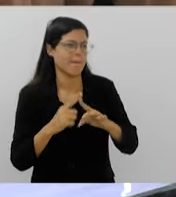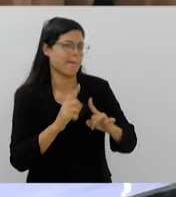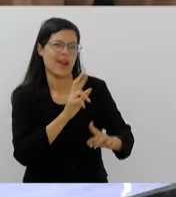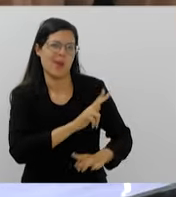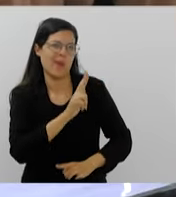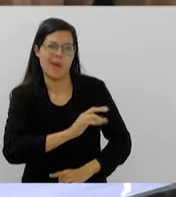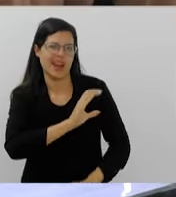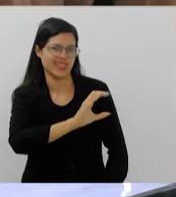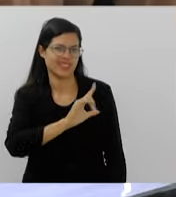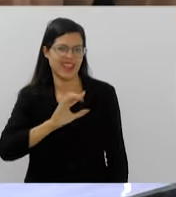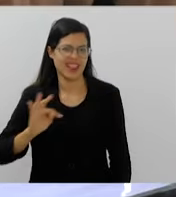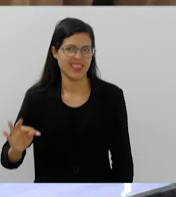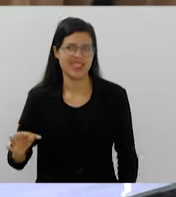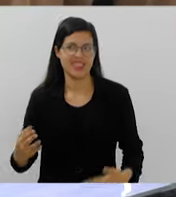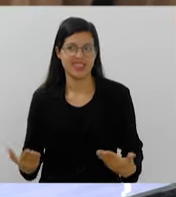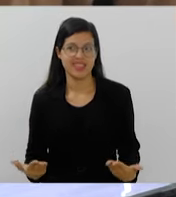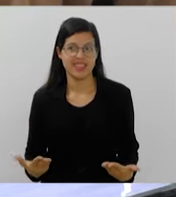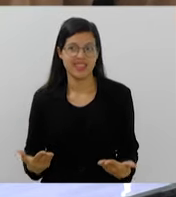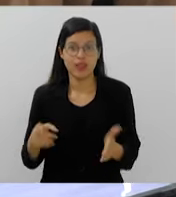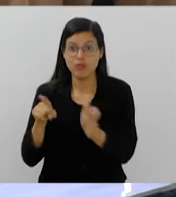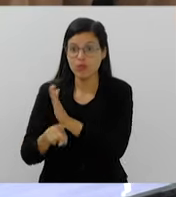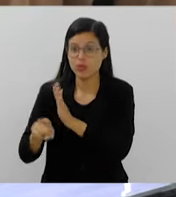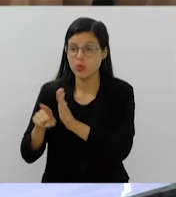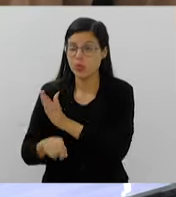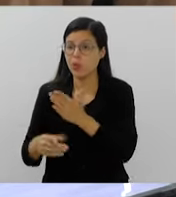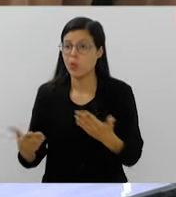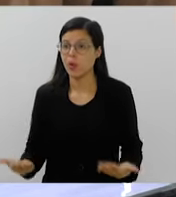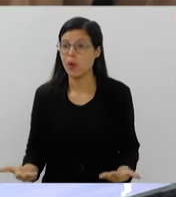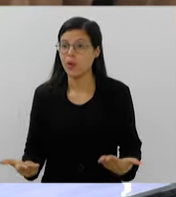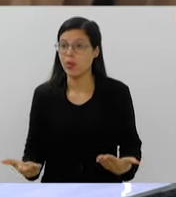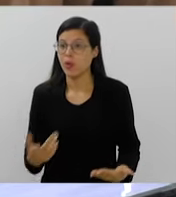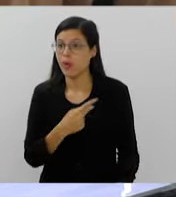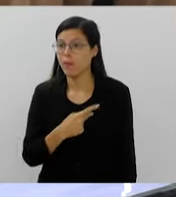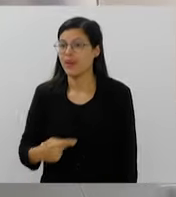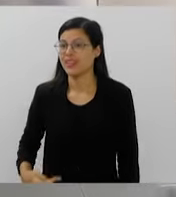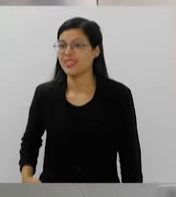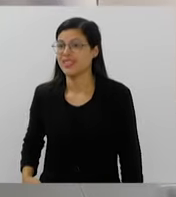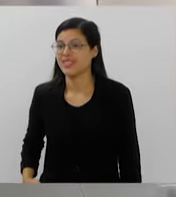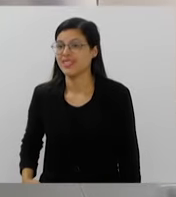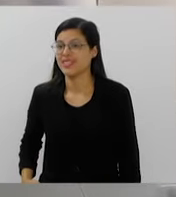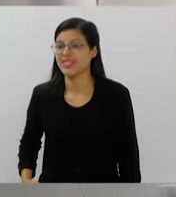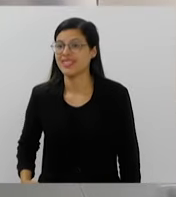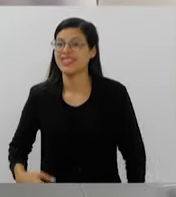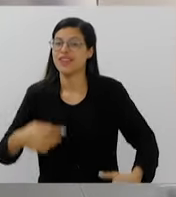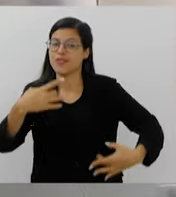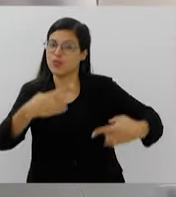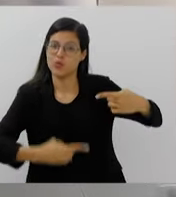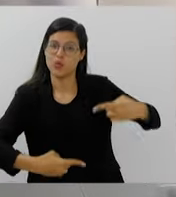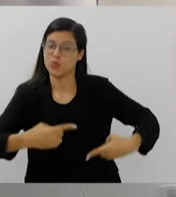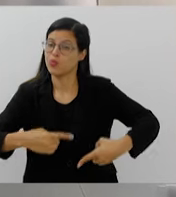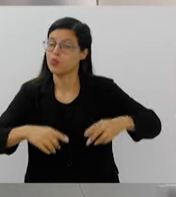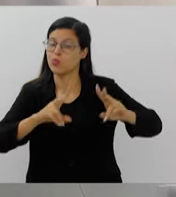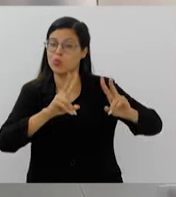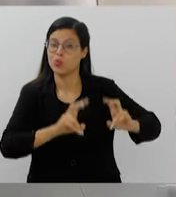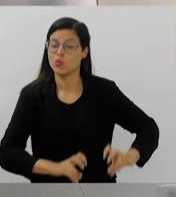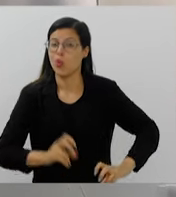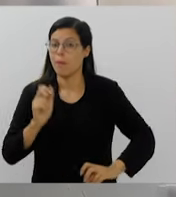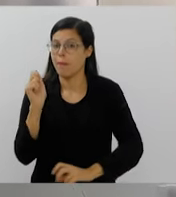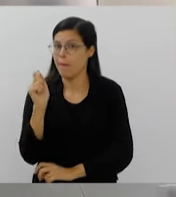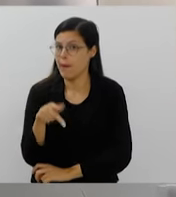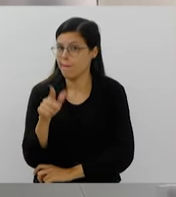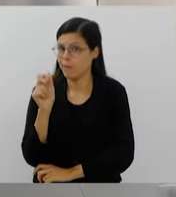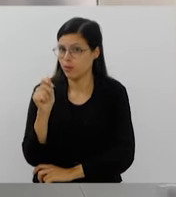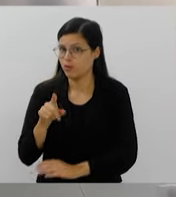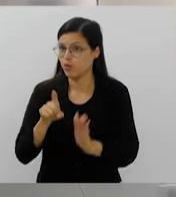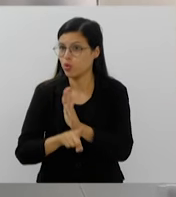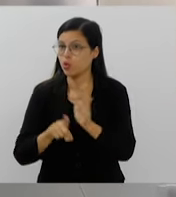sobre o manto da CLT. Eu desconto para o Rio Previdência. Senhor presidente. Vossa Excelência está discutindo a questão previdenciária. Sim. A questão seletista, a